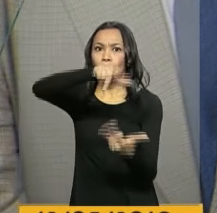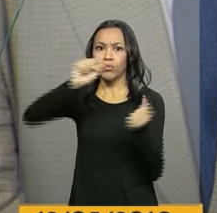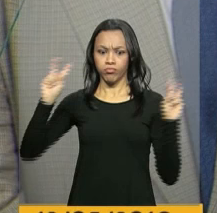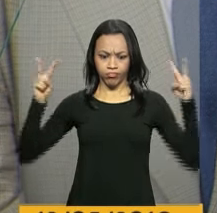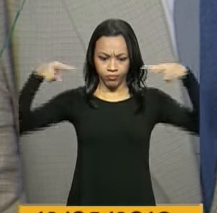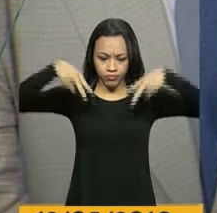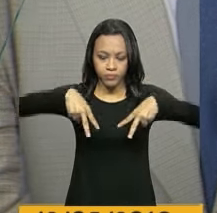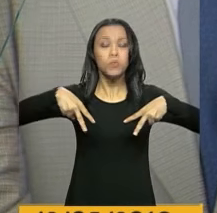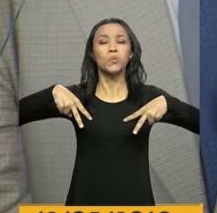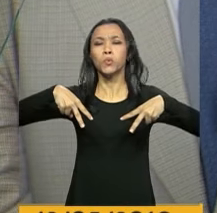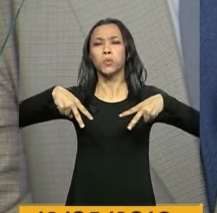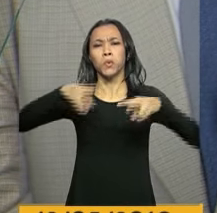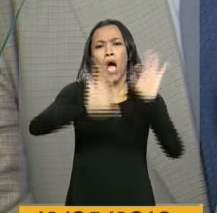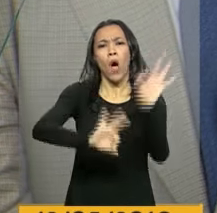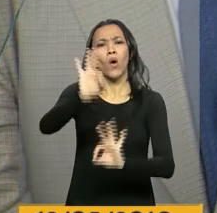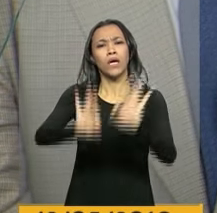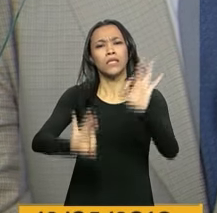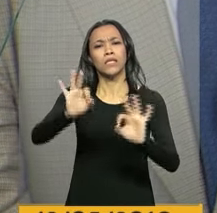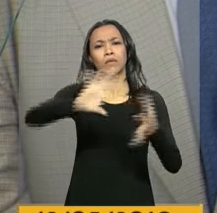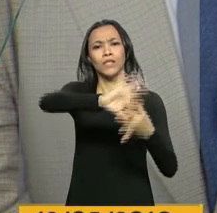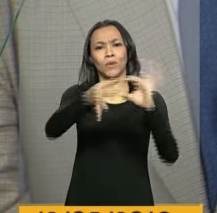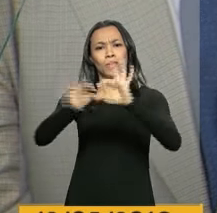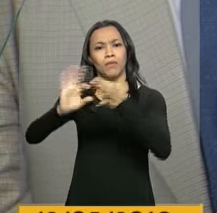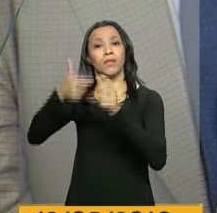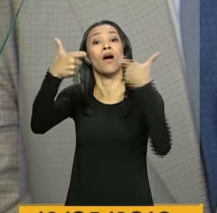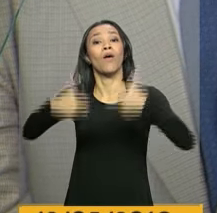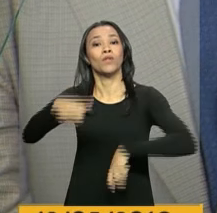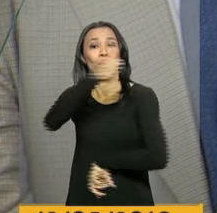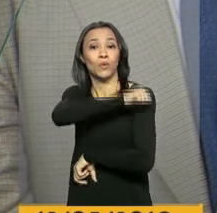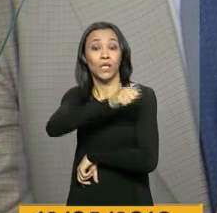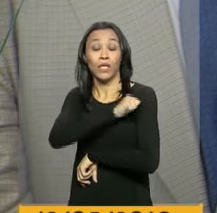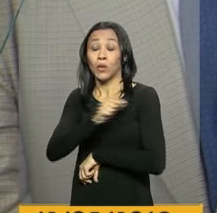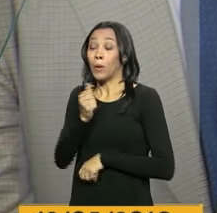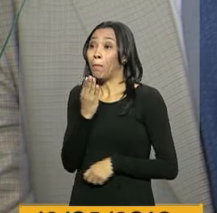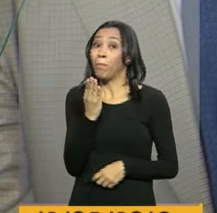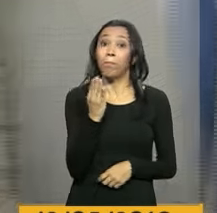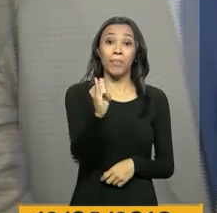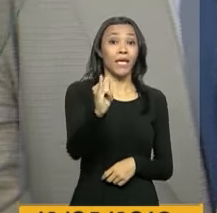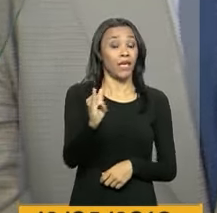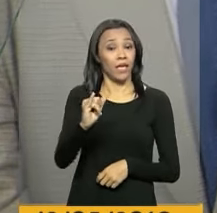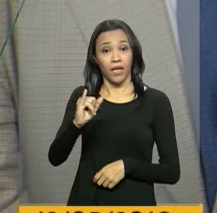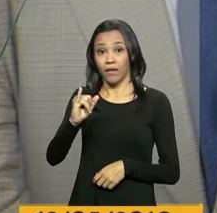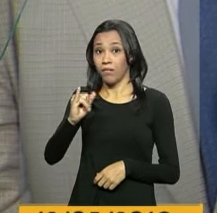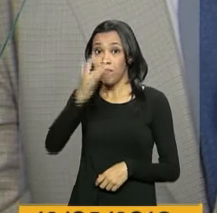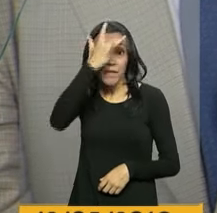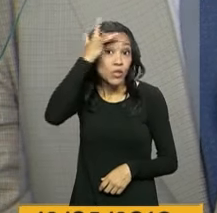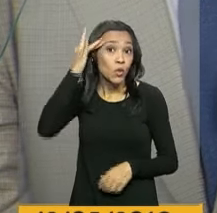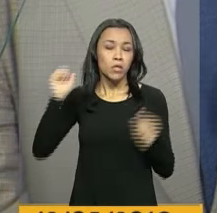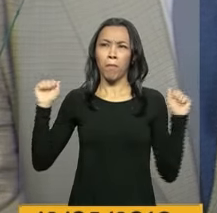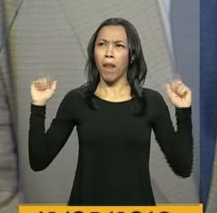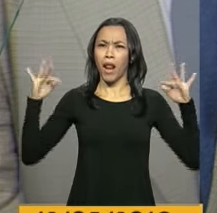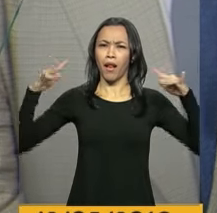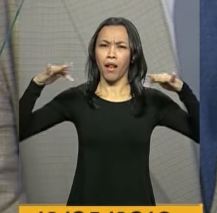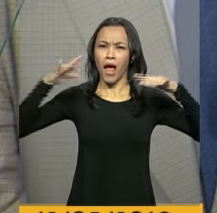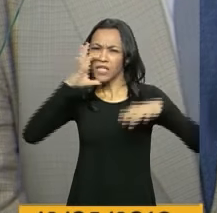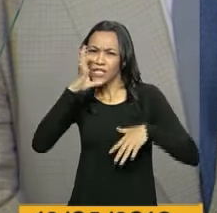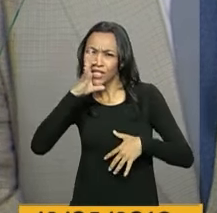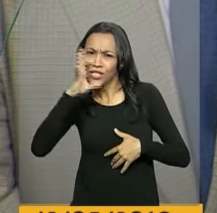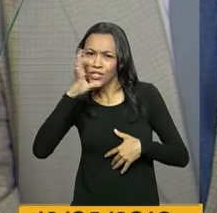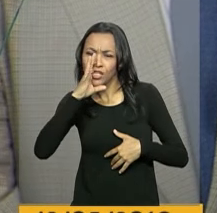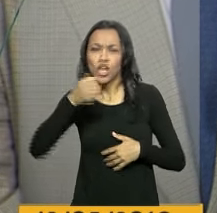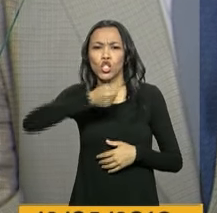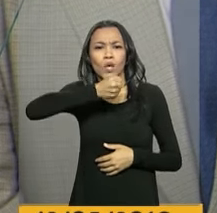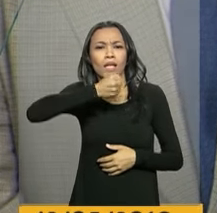das Olimpíadas no Rio de Janeiro. Bilhões de pessoas assistirão jogos. Jornalistas de